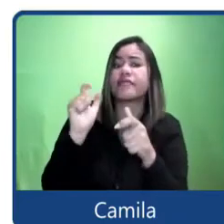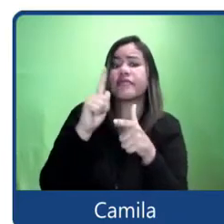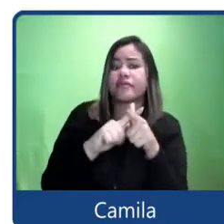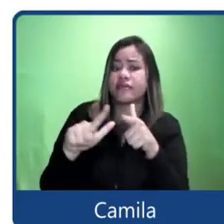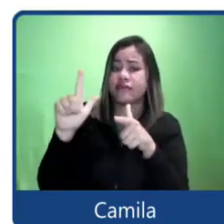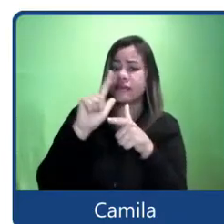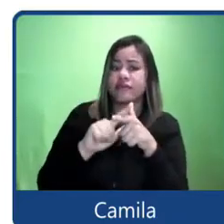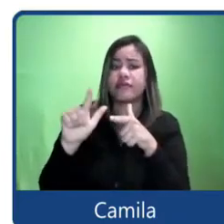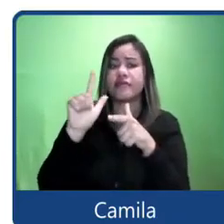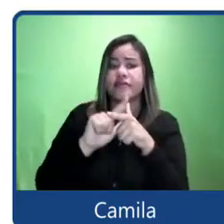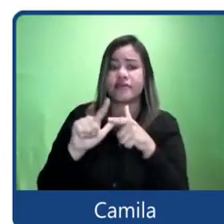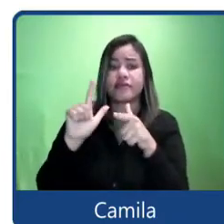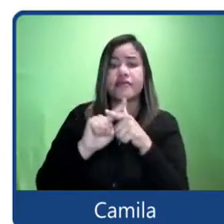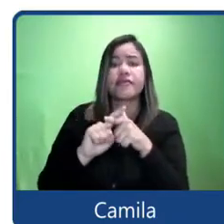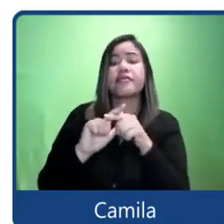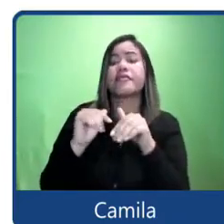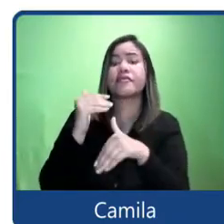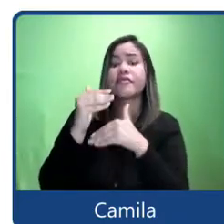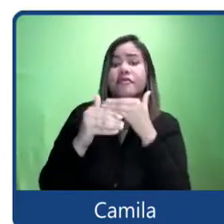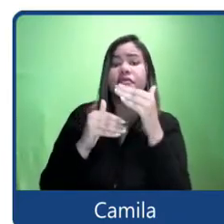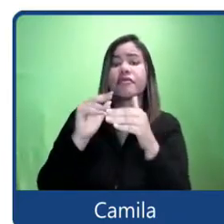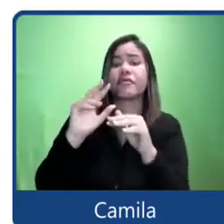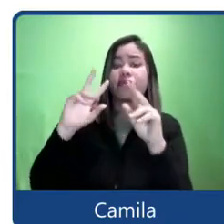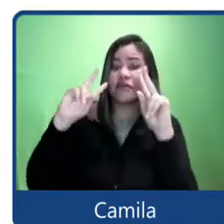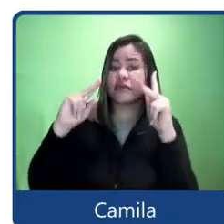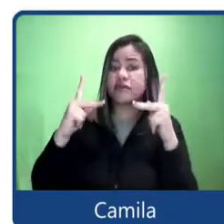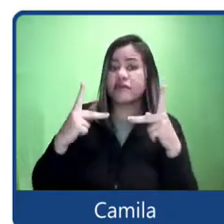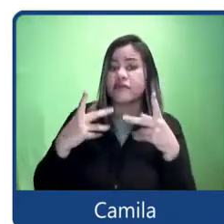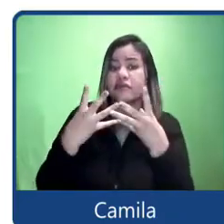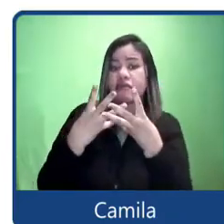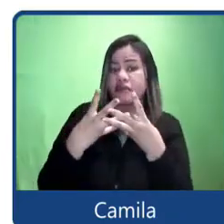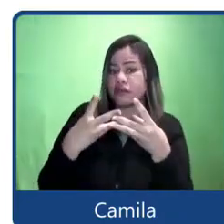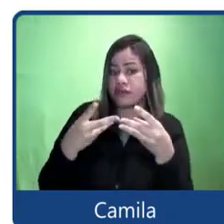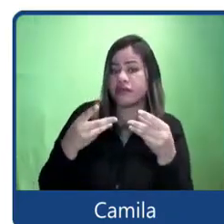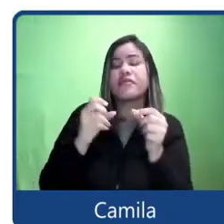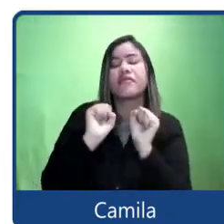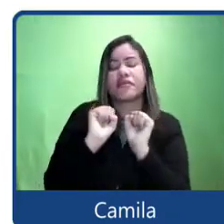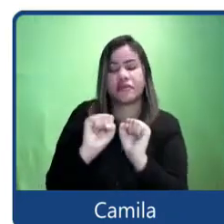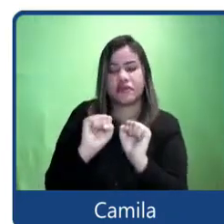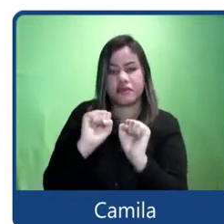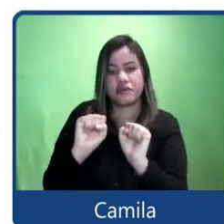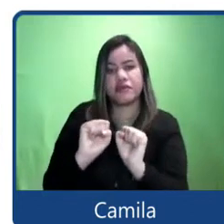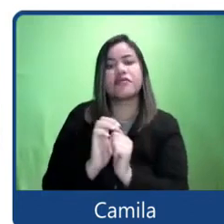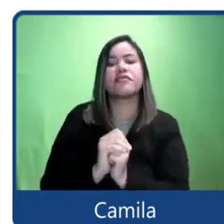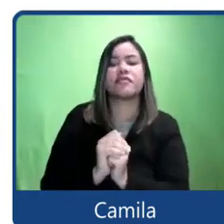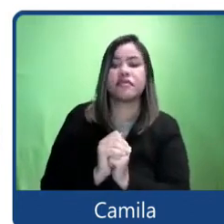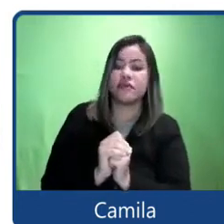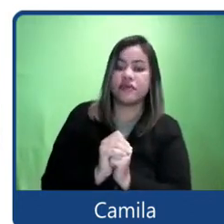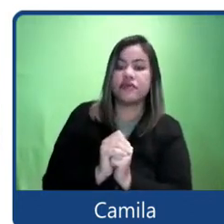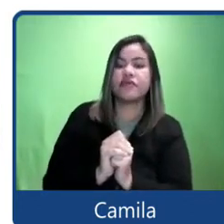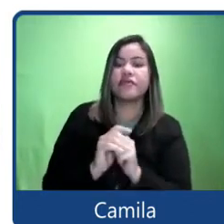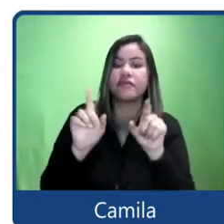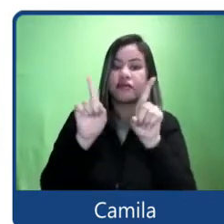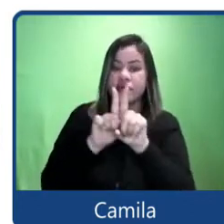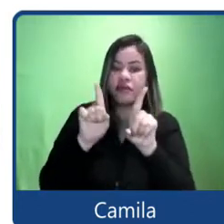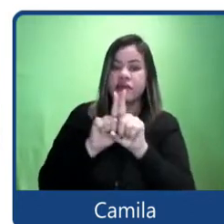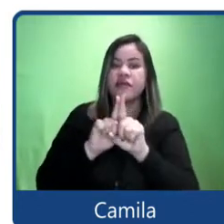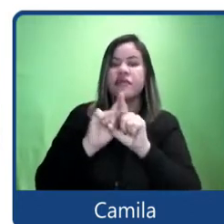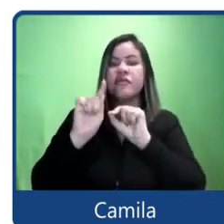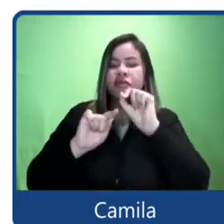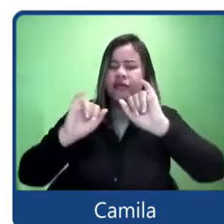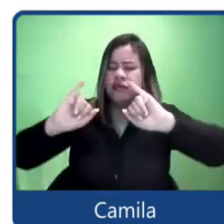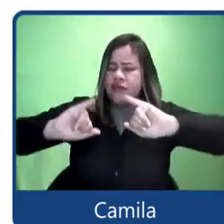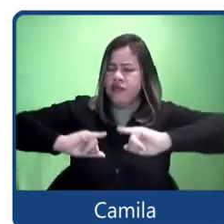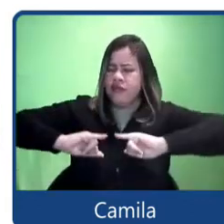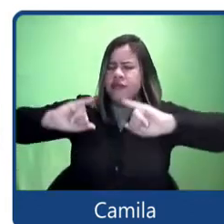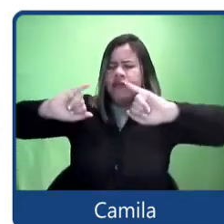existir humana como a gente conhece hoje, e tem uma grande chance de causar muito sofrimento, além